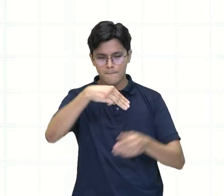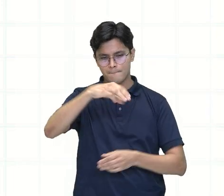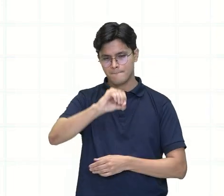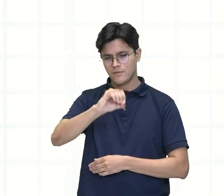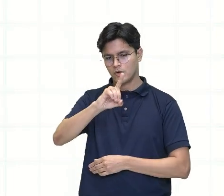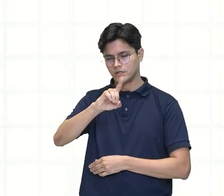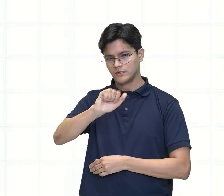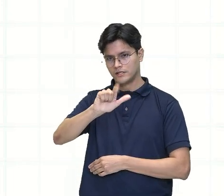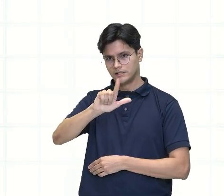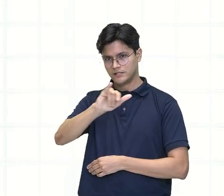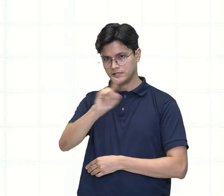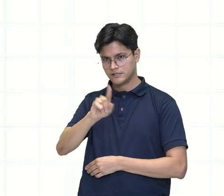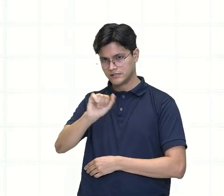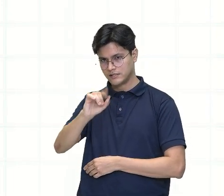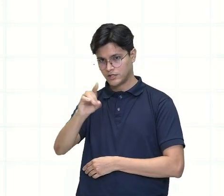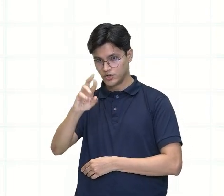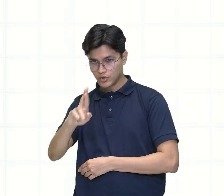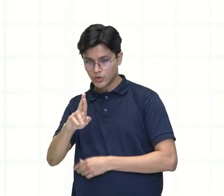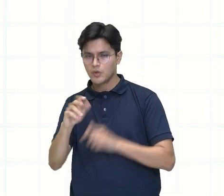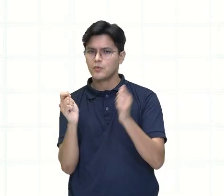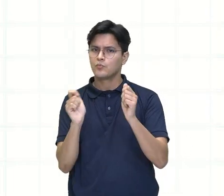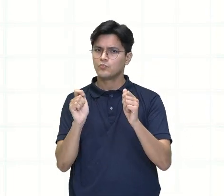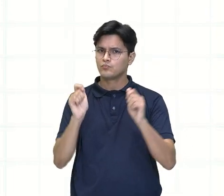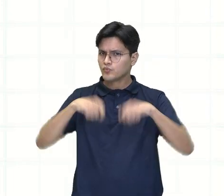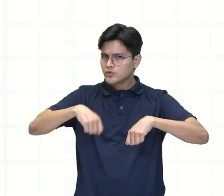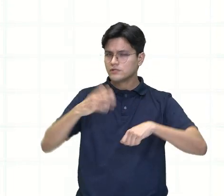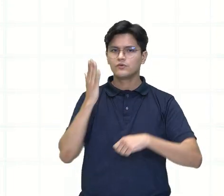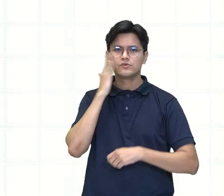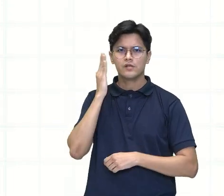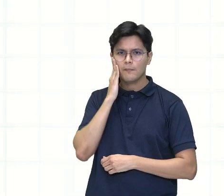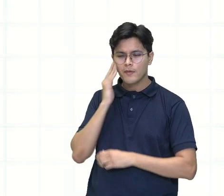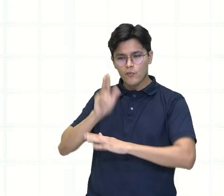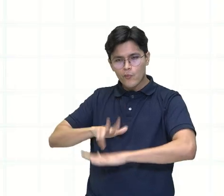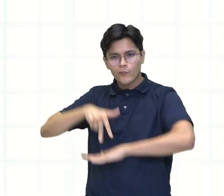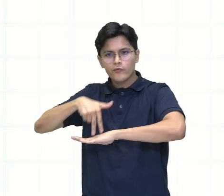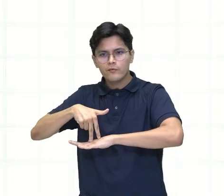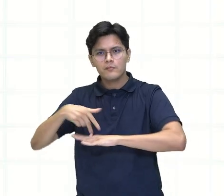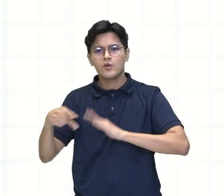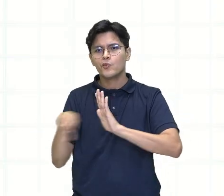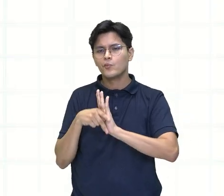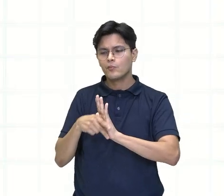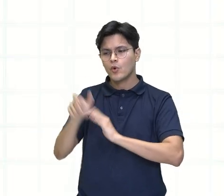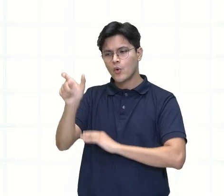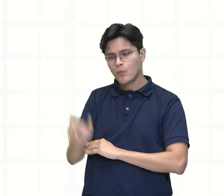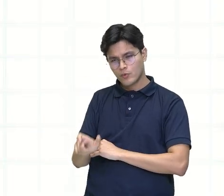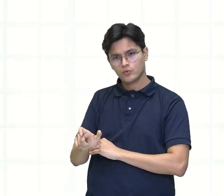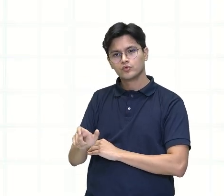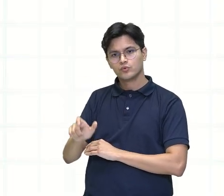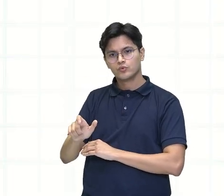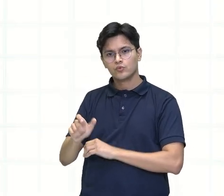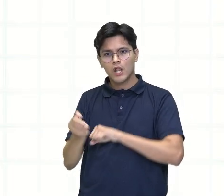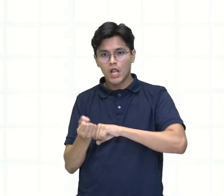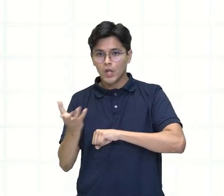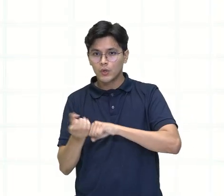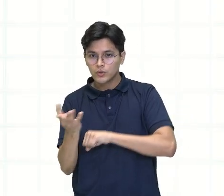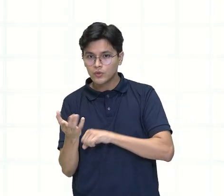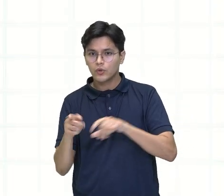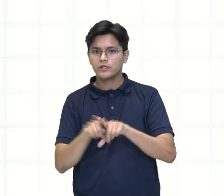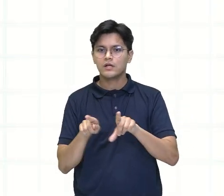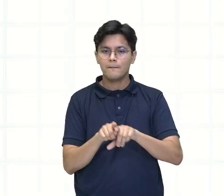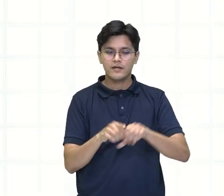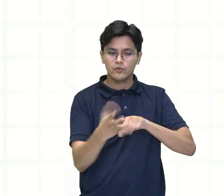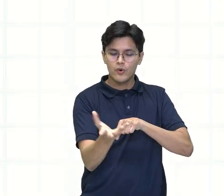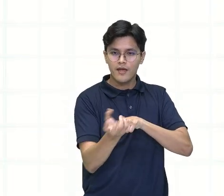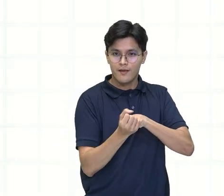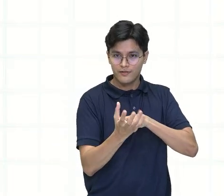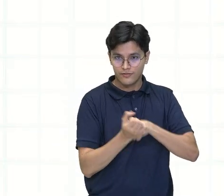nós podemos perceber o posicionamento então do locutor ou do emissor, né, do texto no caso. Vamos continuar com